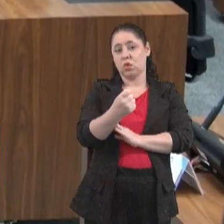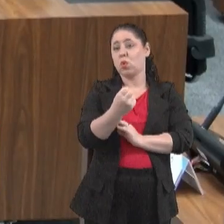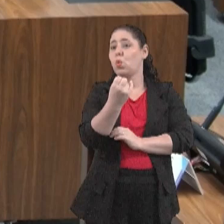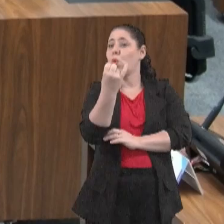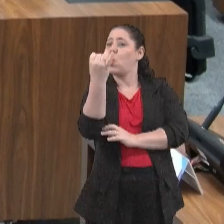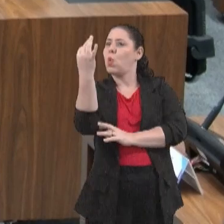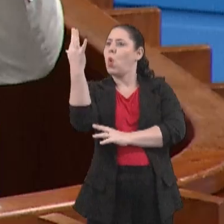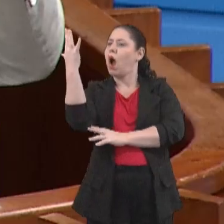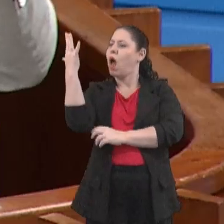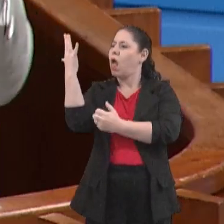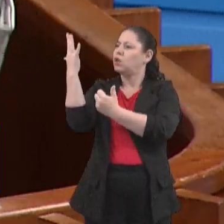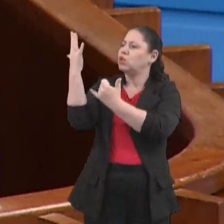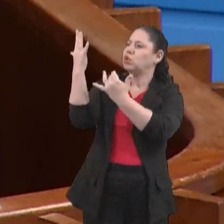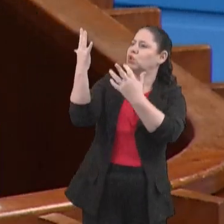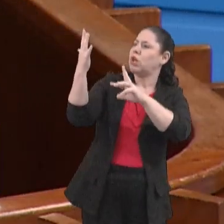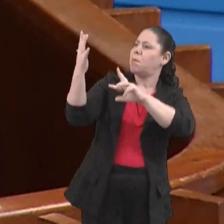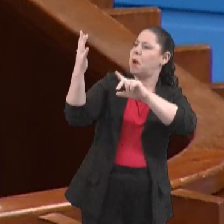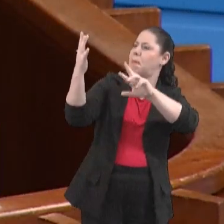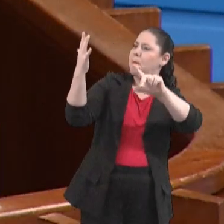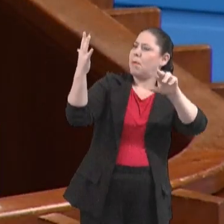foram catalogadas aqui, deputado?